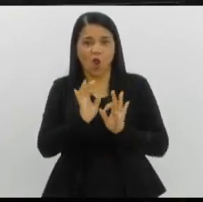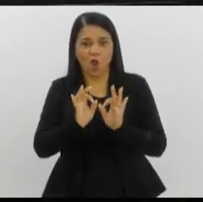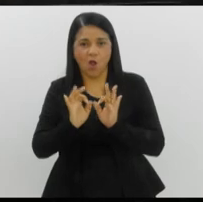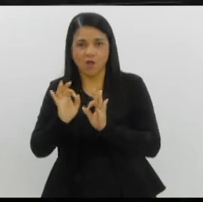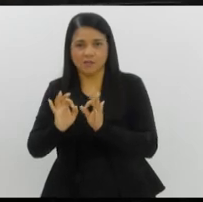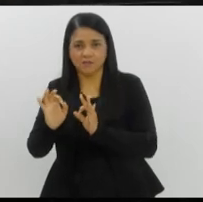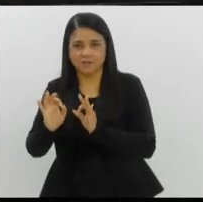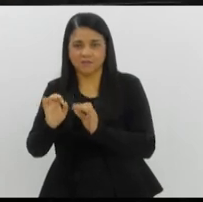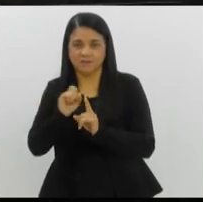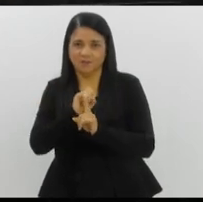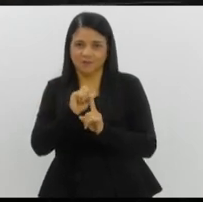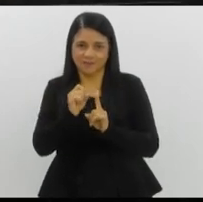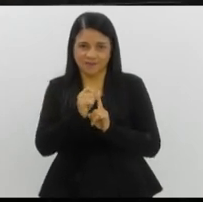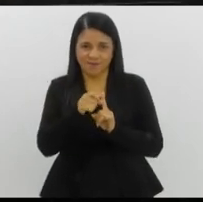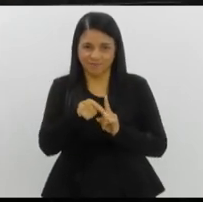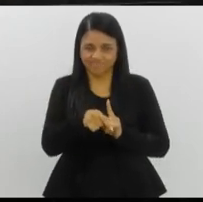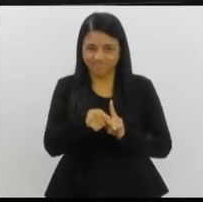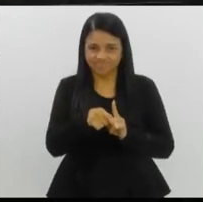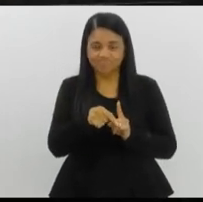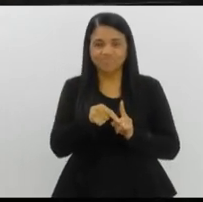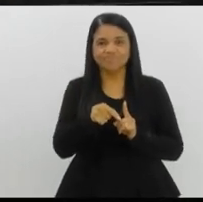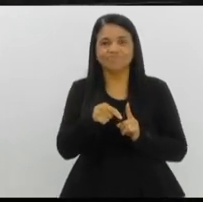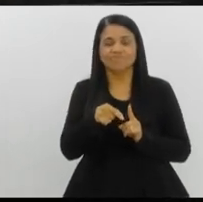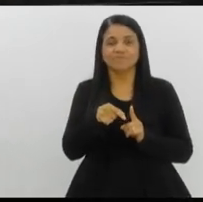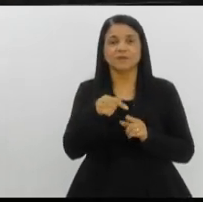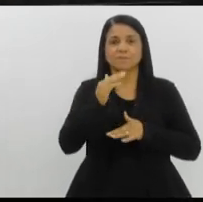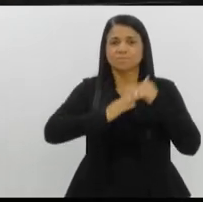sociais. Isto é, mão de obra